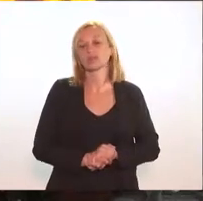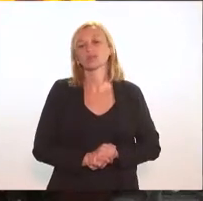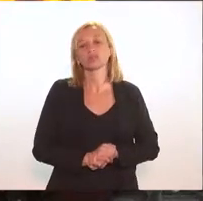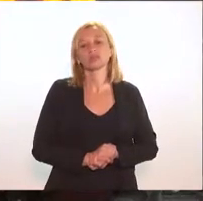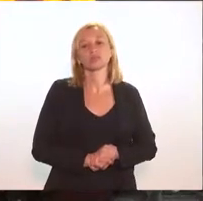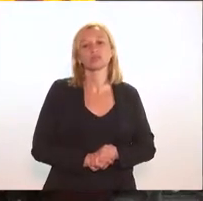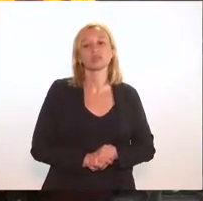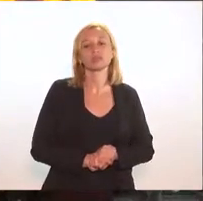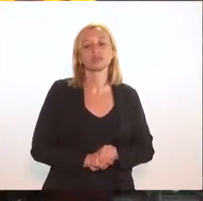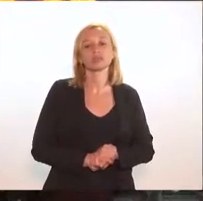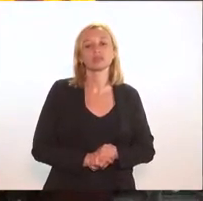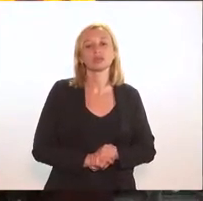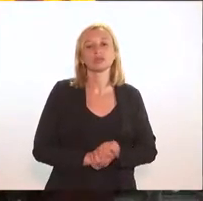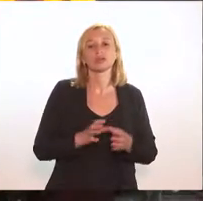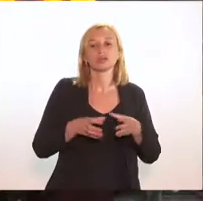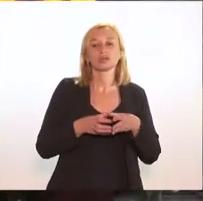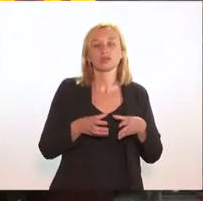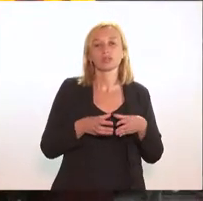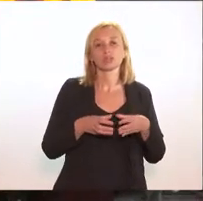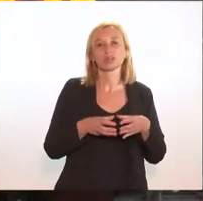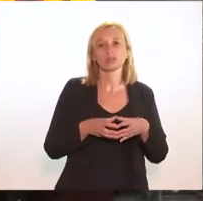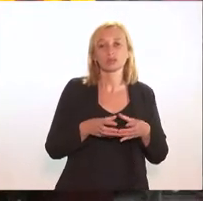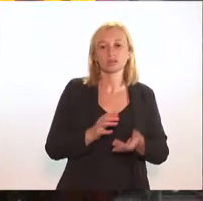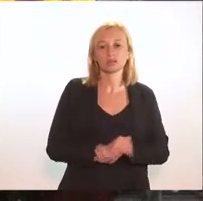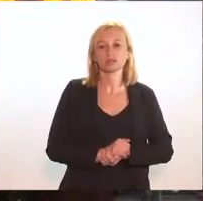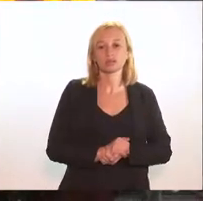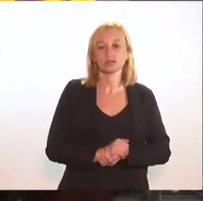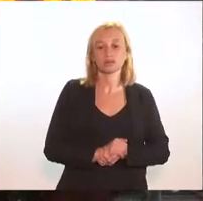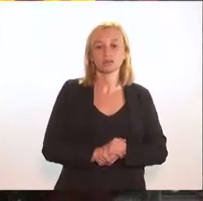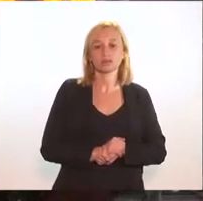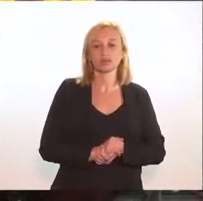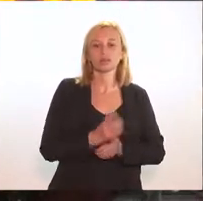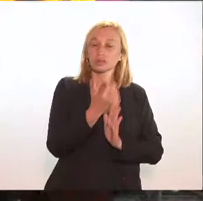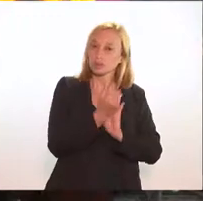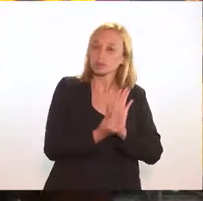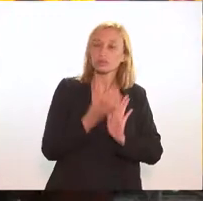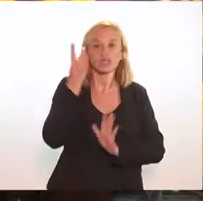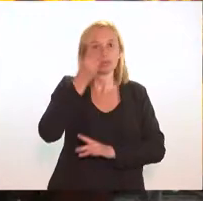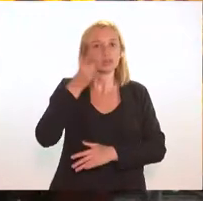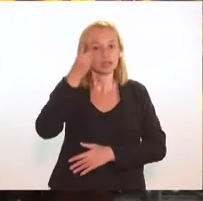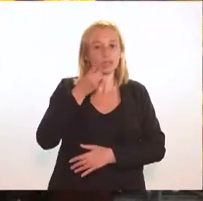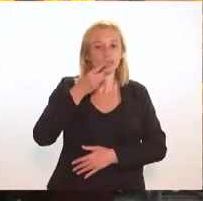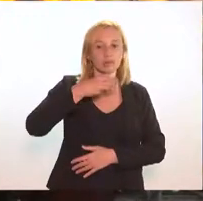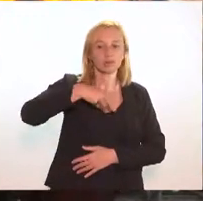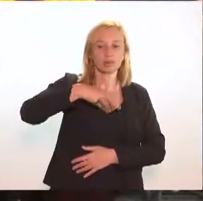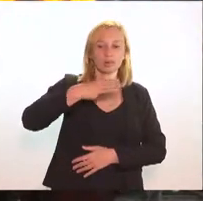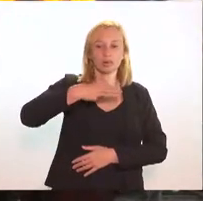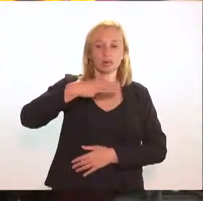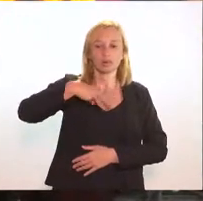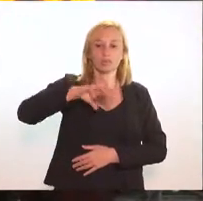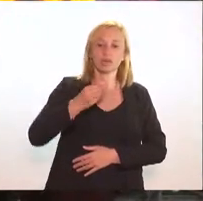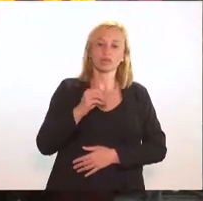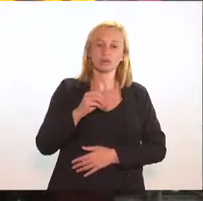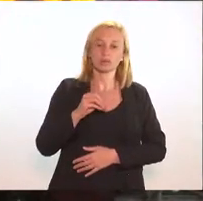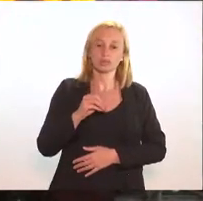emitir parecer pela Comissão de Orçamento, deputado Márcio Canella.